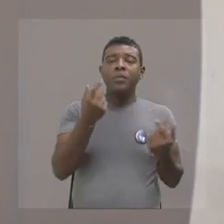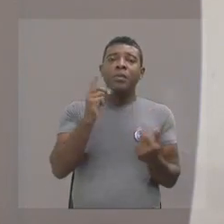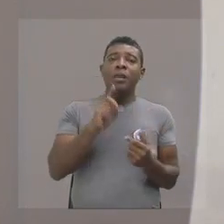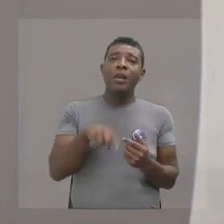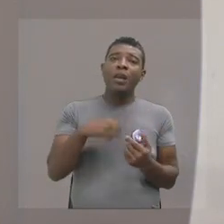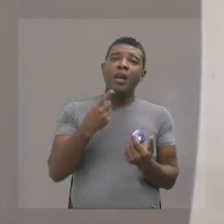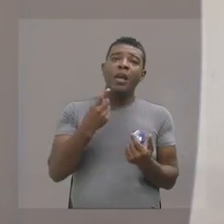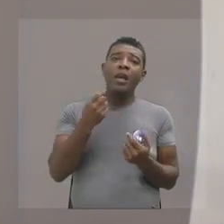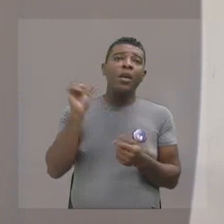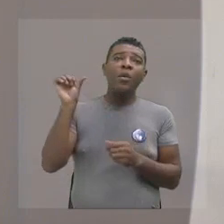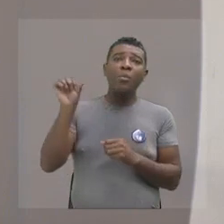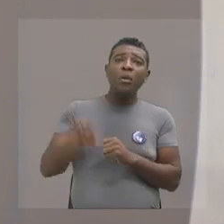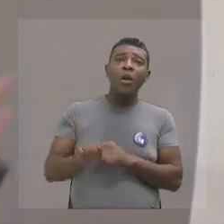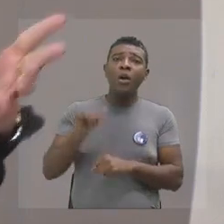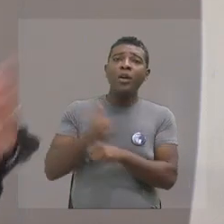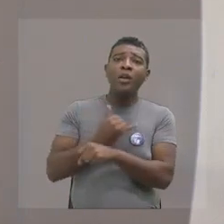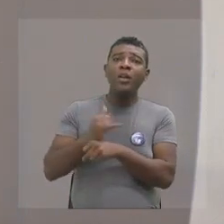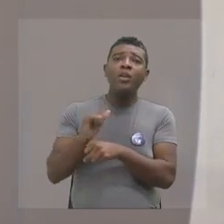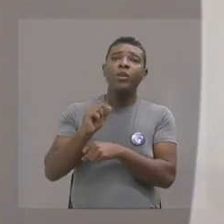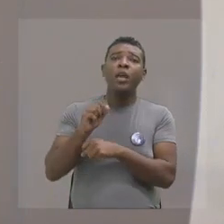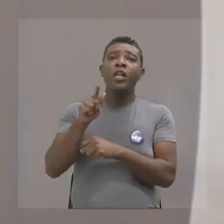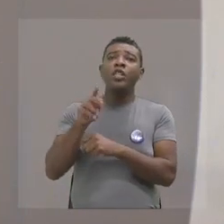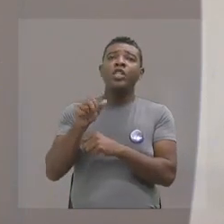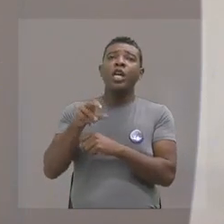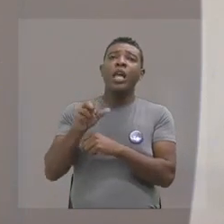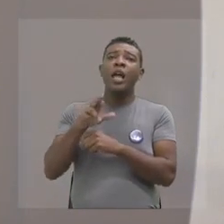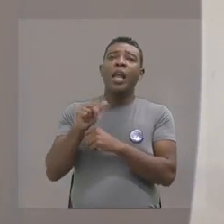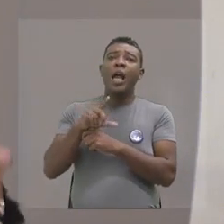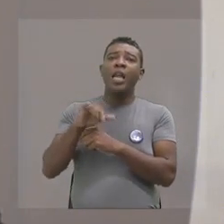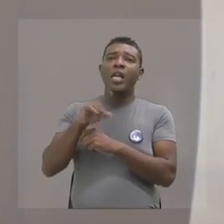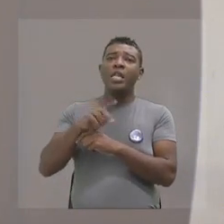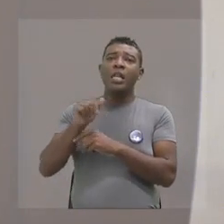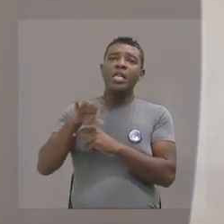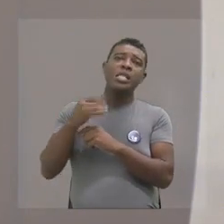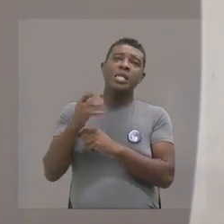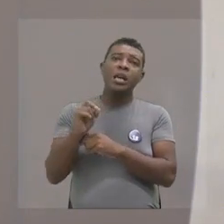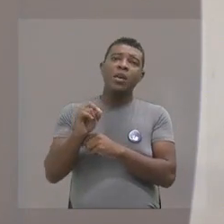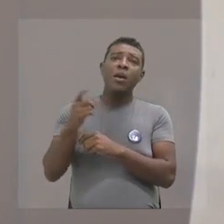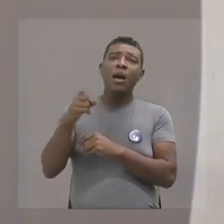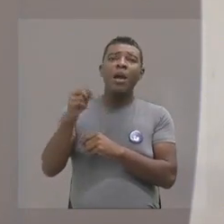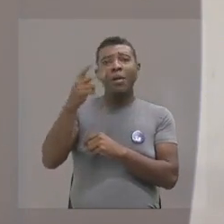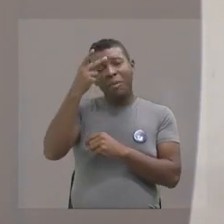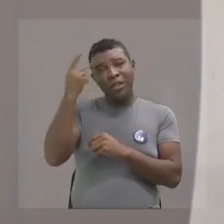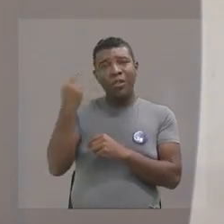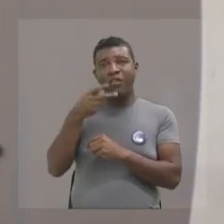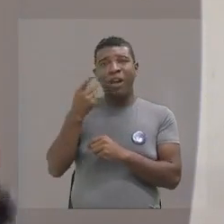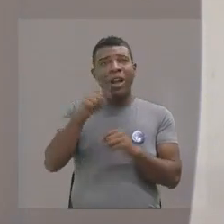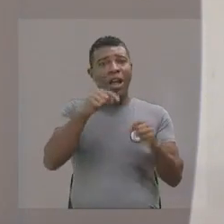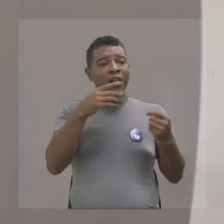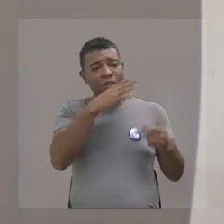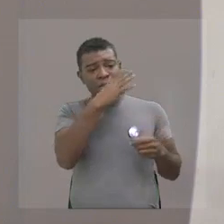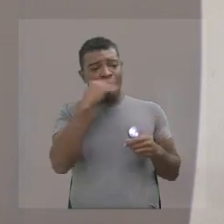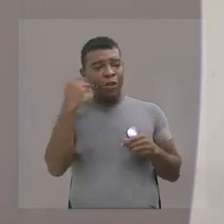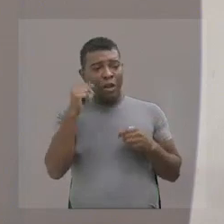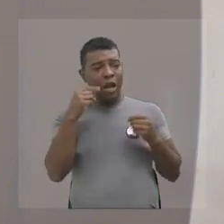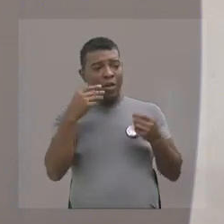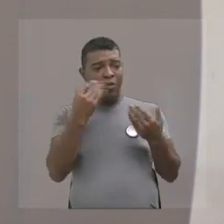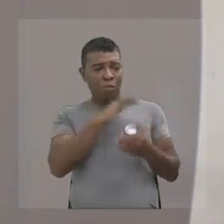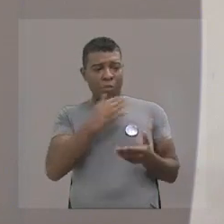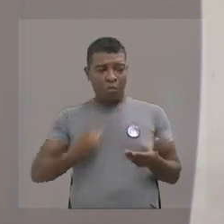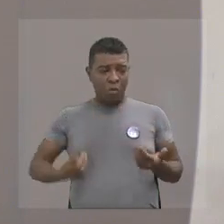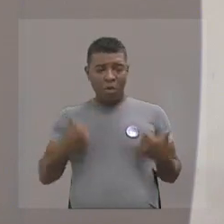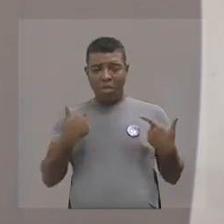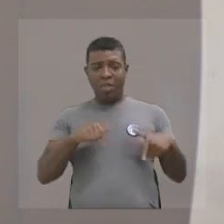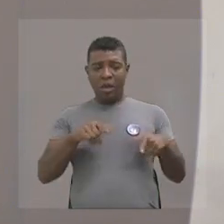o pior método que nós temos nós todos Ficamos muito ofendidos quando as pessoas falam que Servidor Público Não trabalha porque nós sabemos como nossos